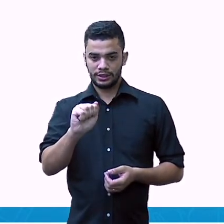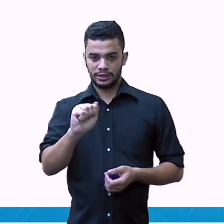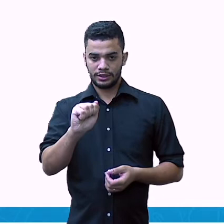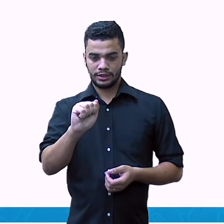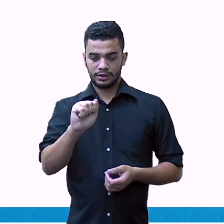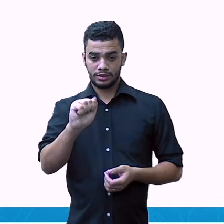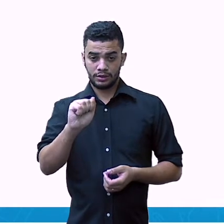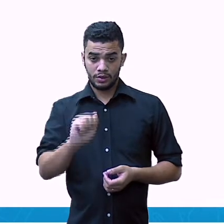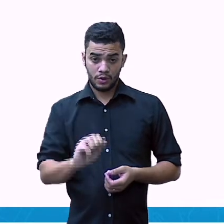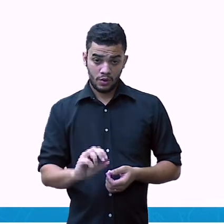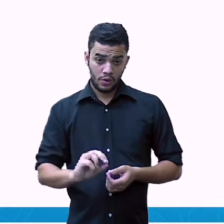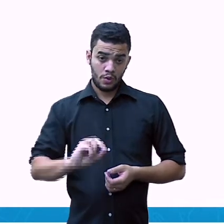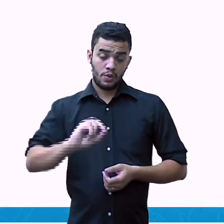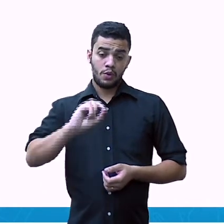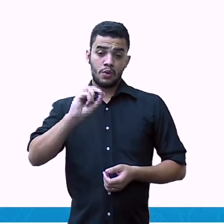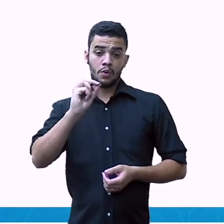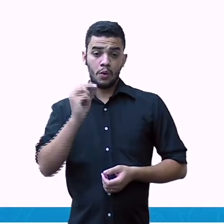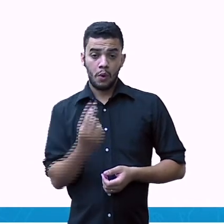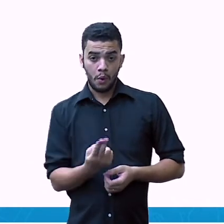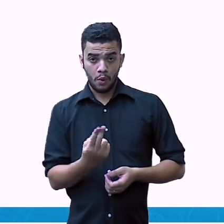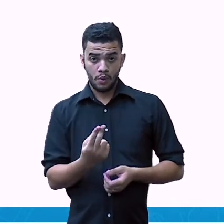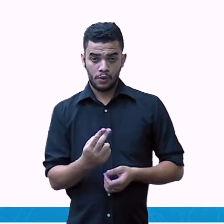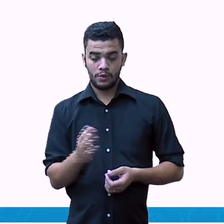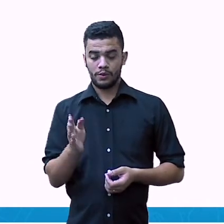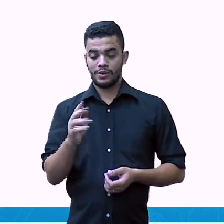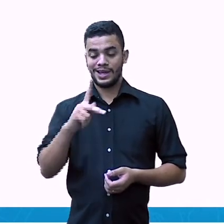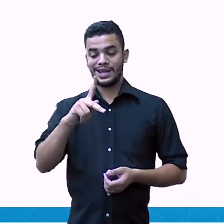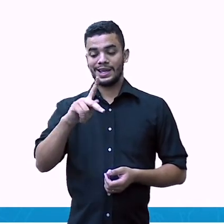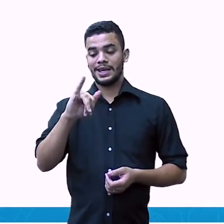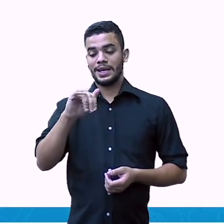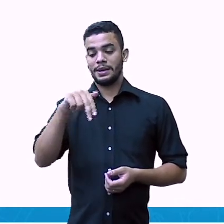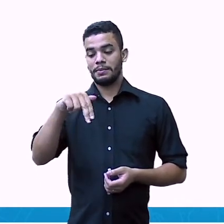feminino que está caracterizado uma pintora.